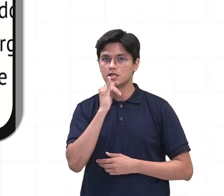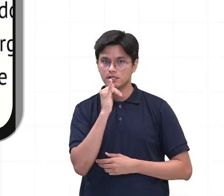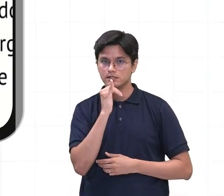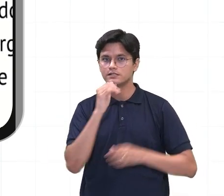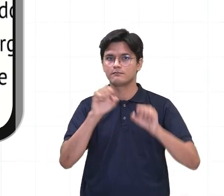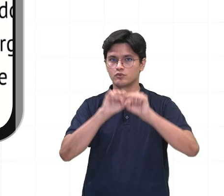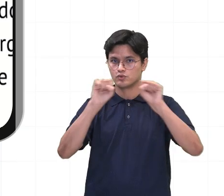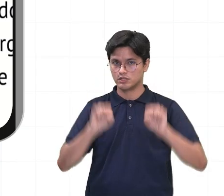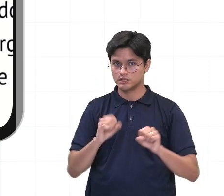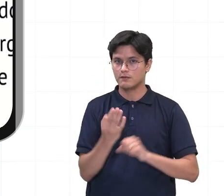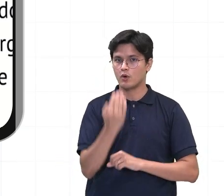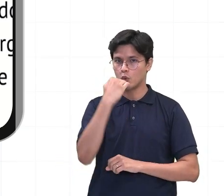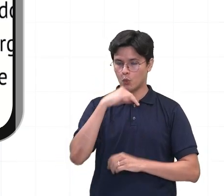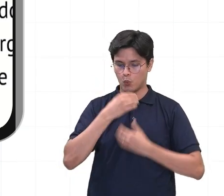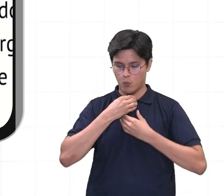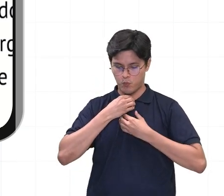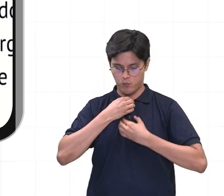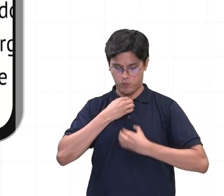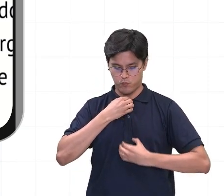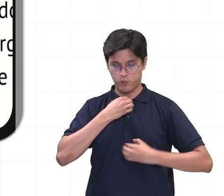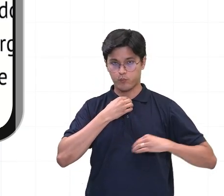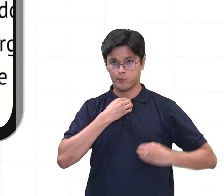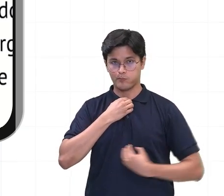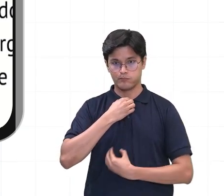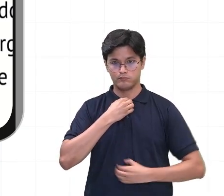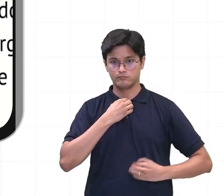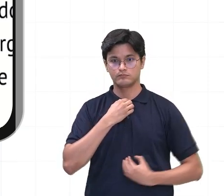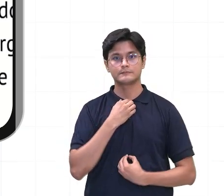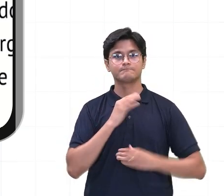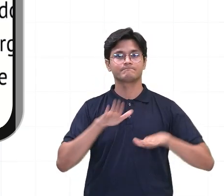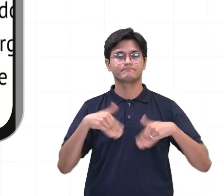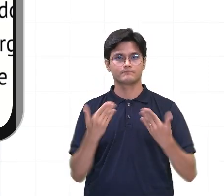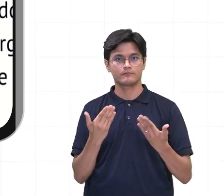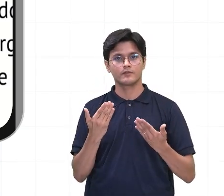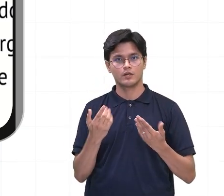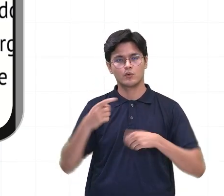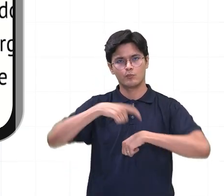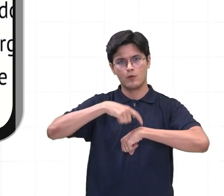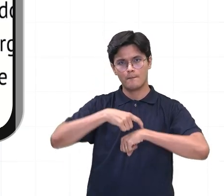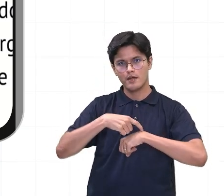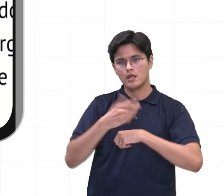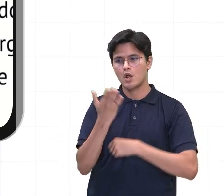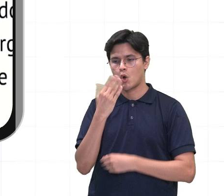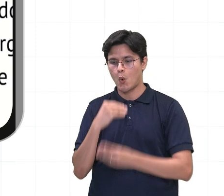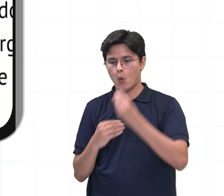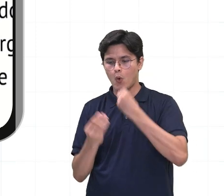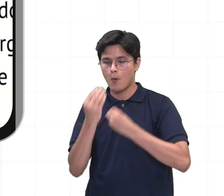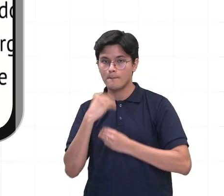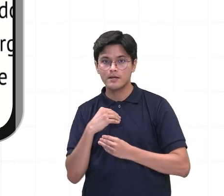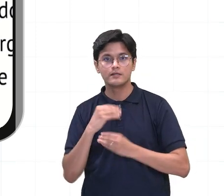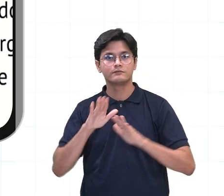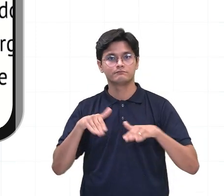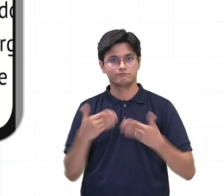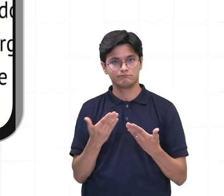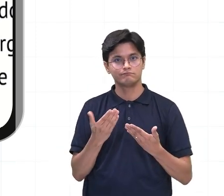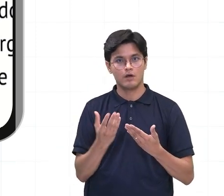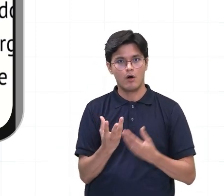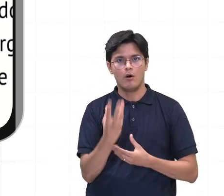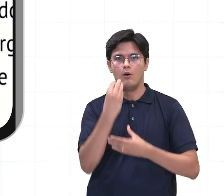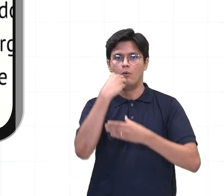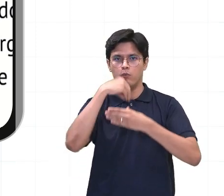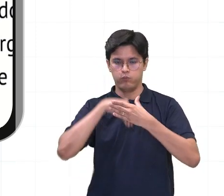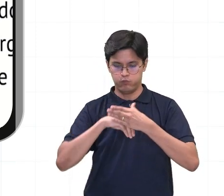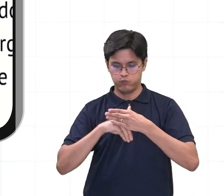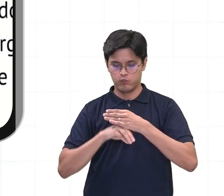de digestão. Quando nós comemos, nós ingerimos ali, colocamos um alimento na nossa boca, esse alimento ele vai percorrer